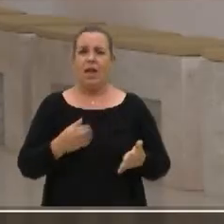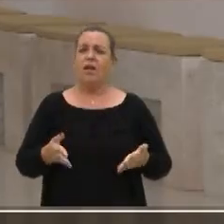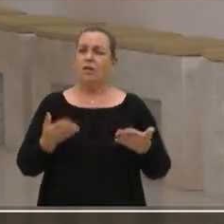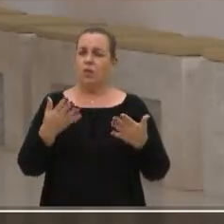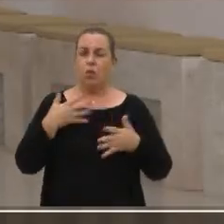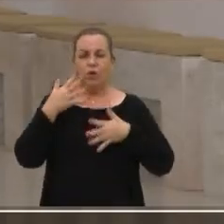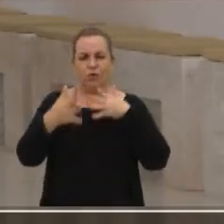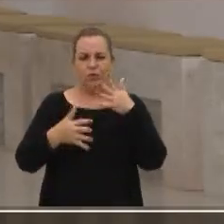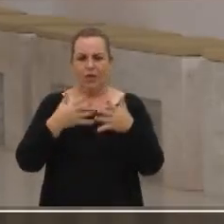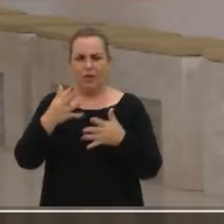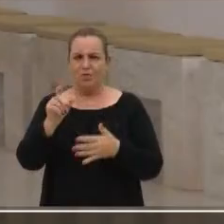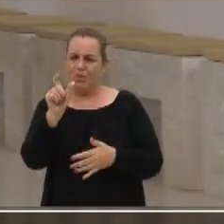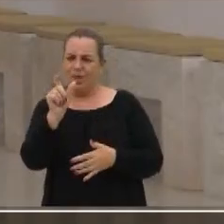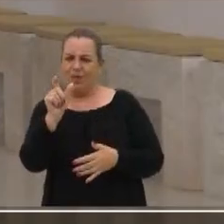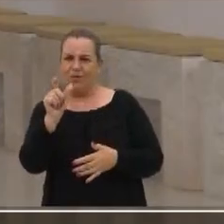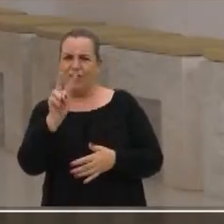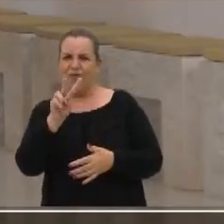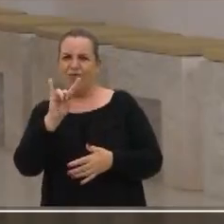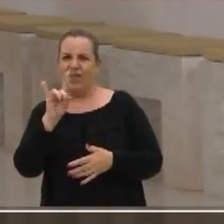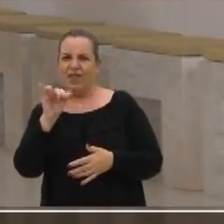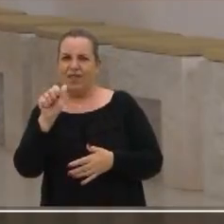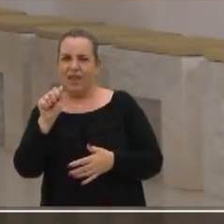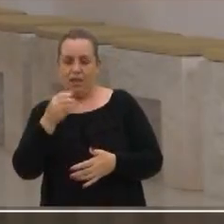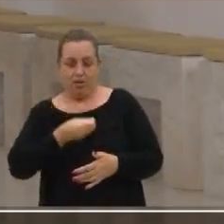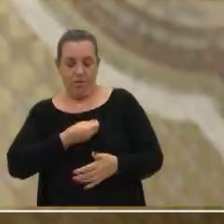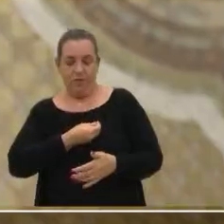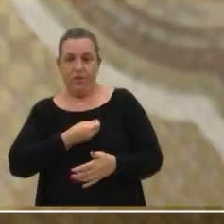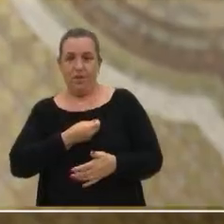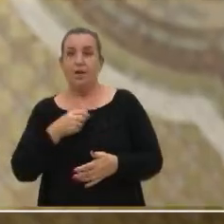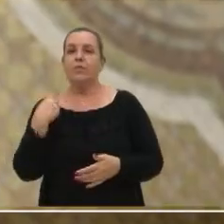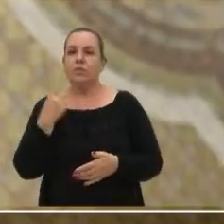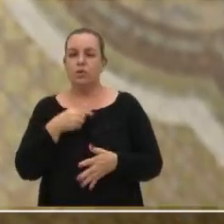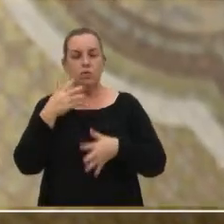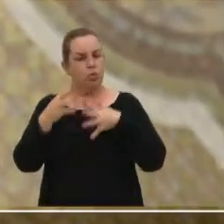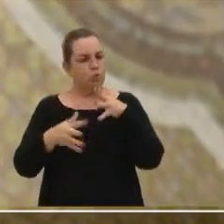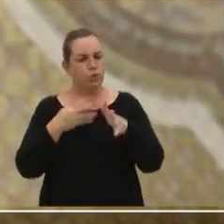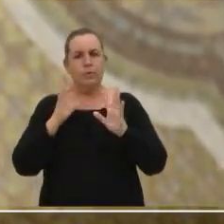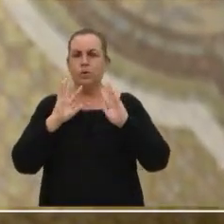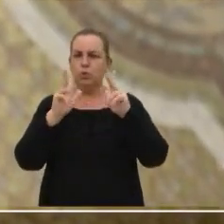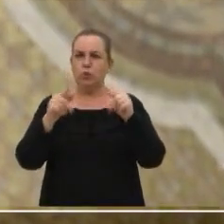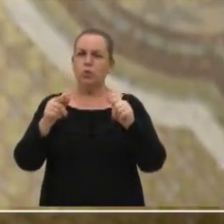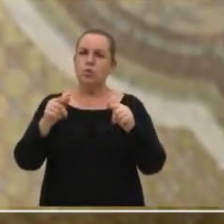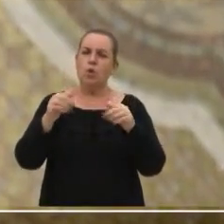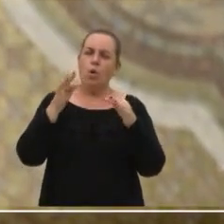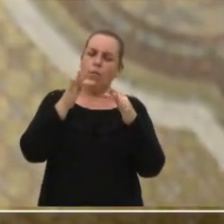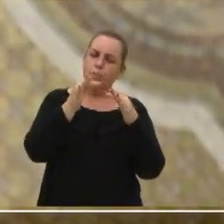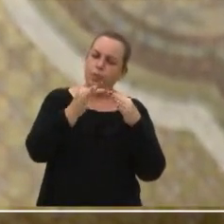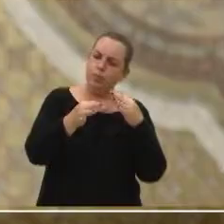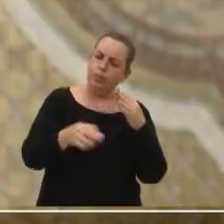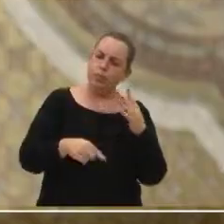a palavra vida, nós falamos em todos os aspectos